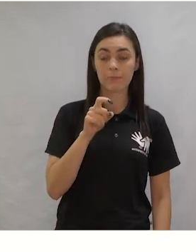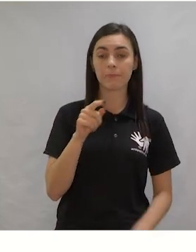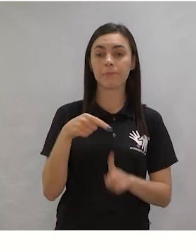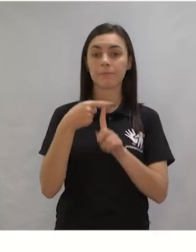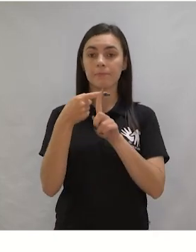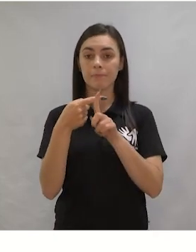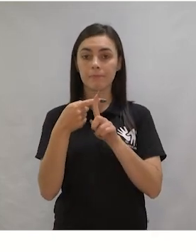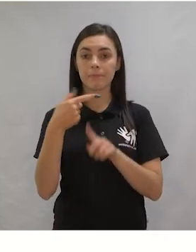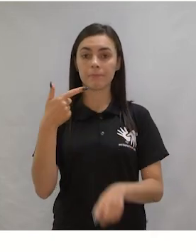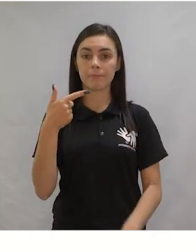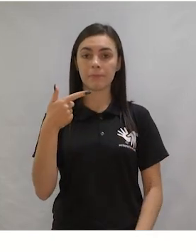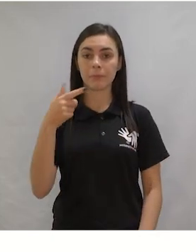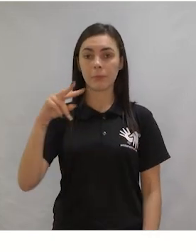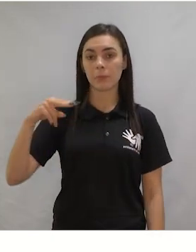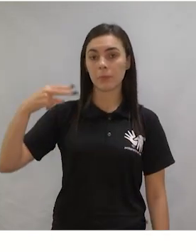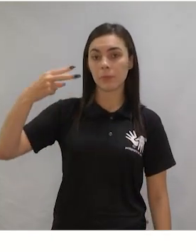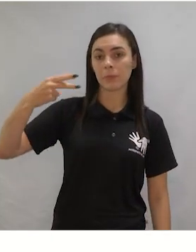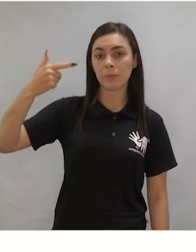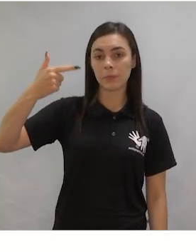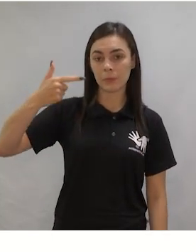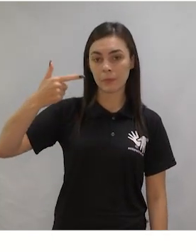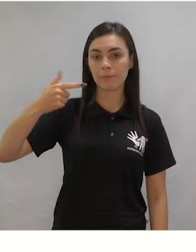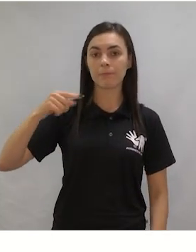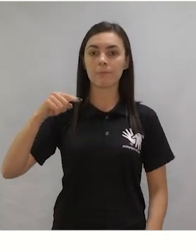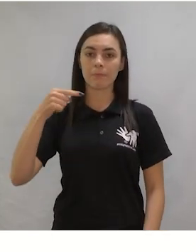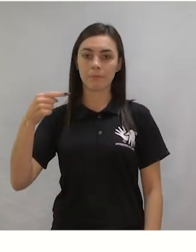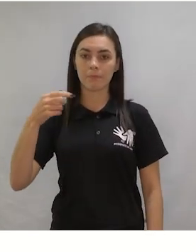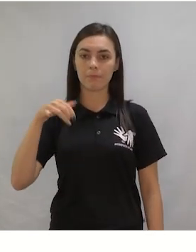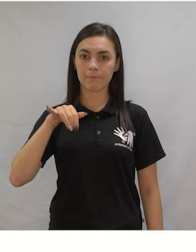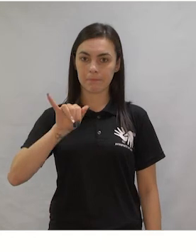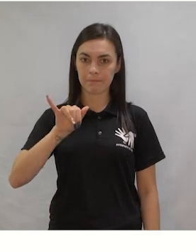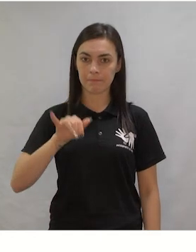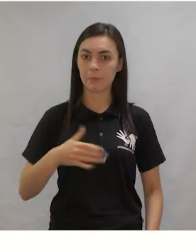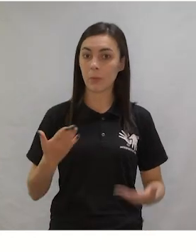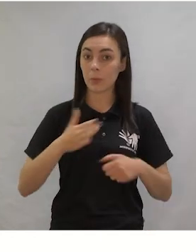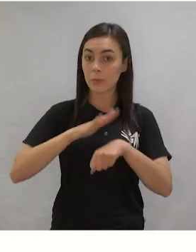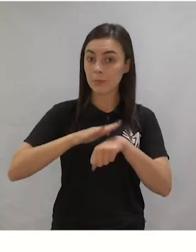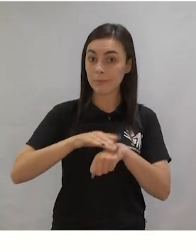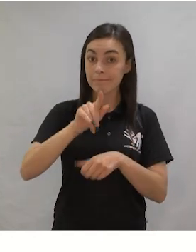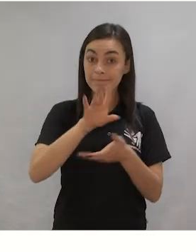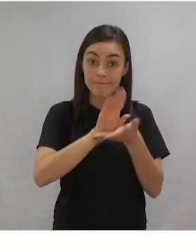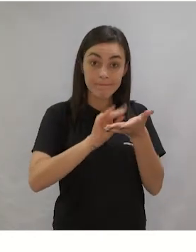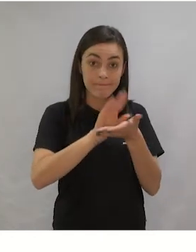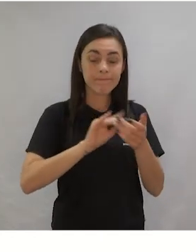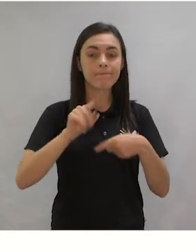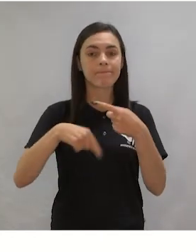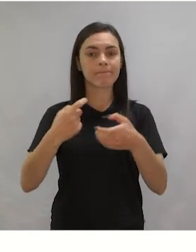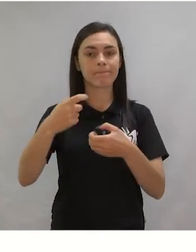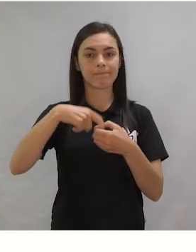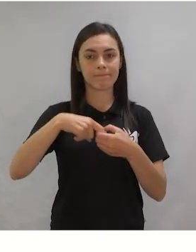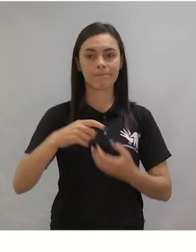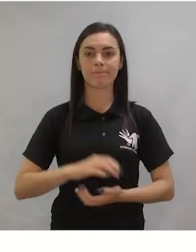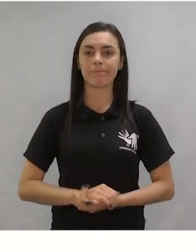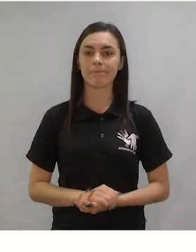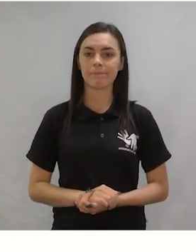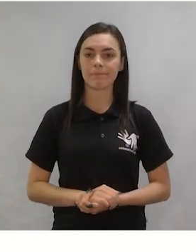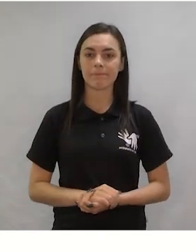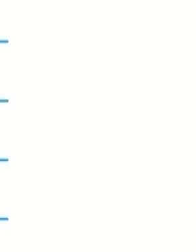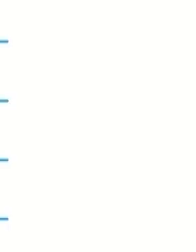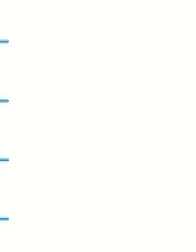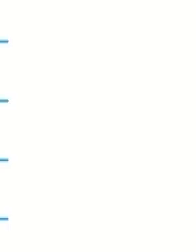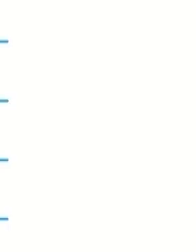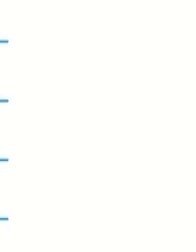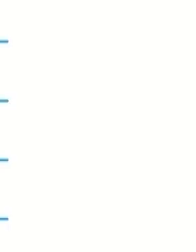2x mais 2 elevado à segunda potência menos y. Vou dar um tempo para vocês copiarem, eu já retorno.